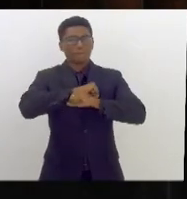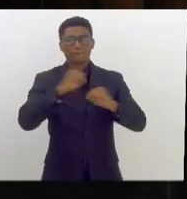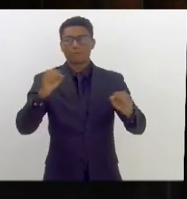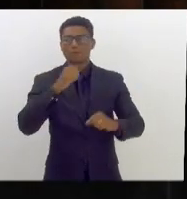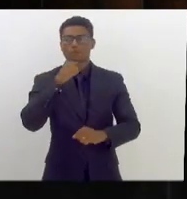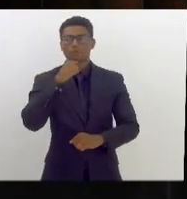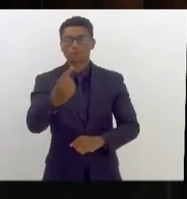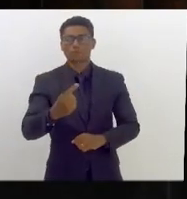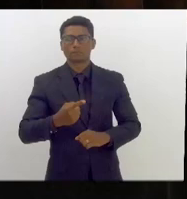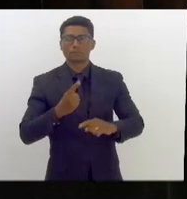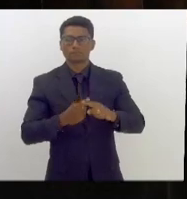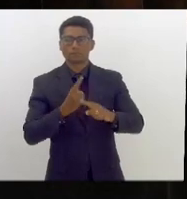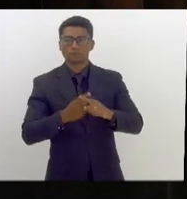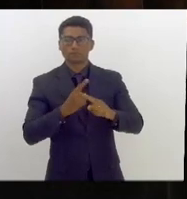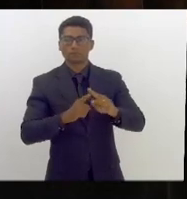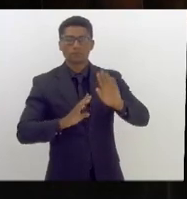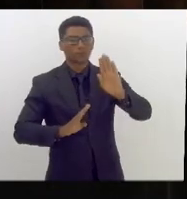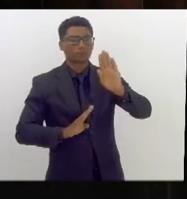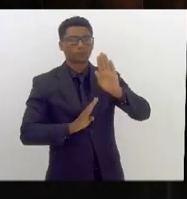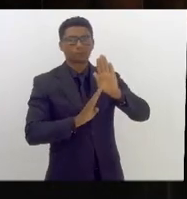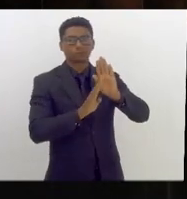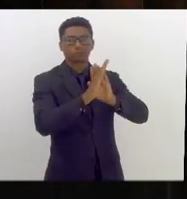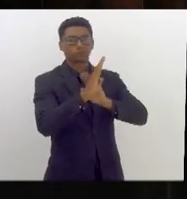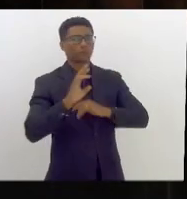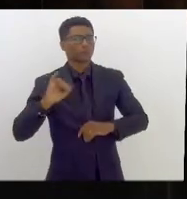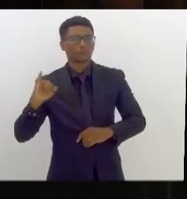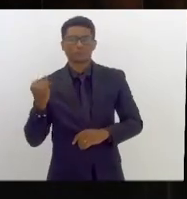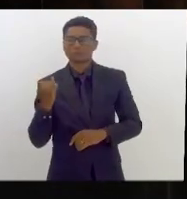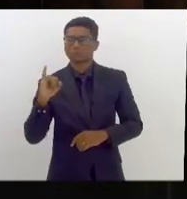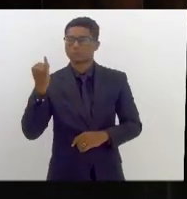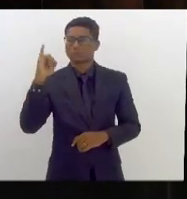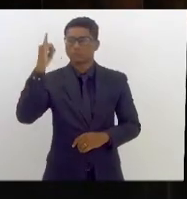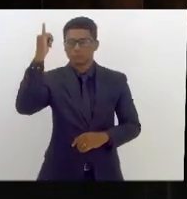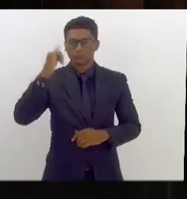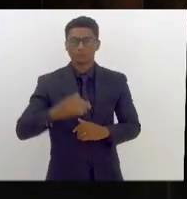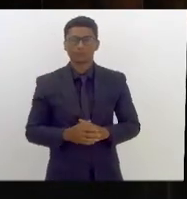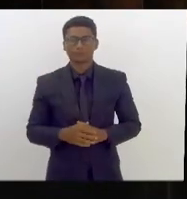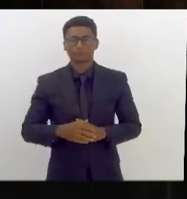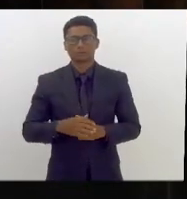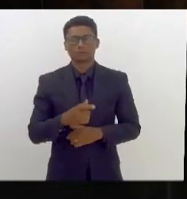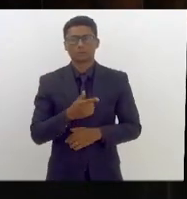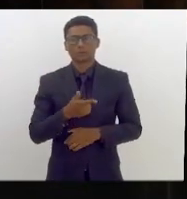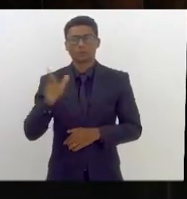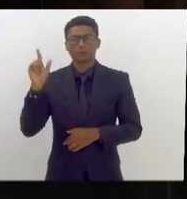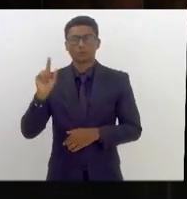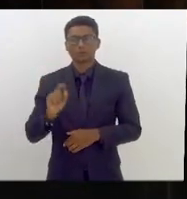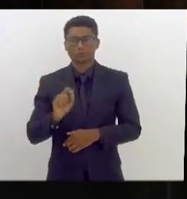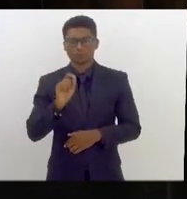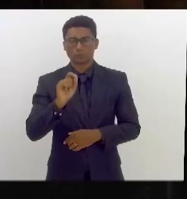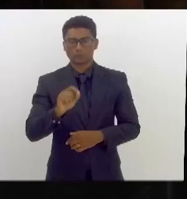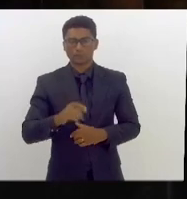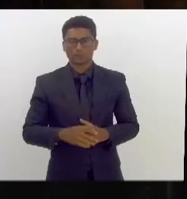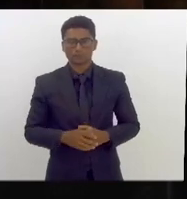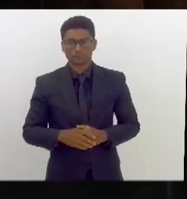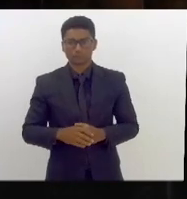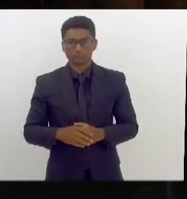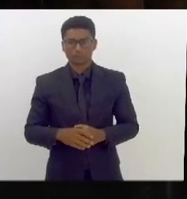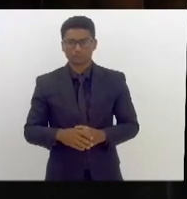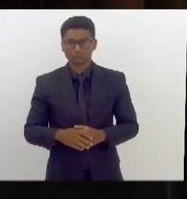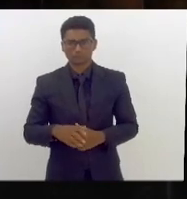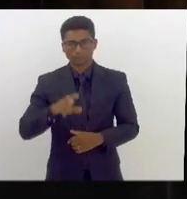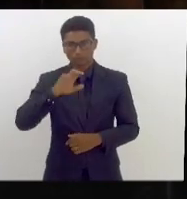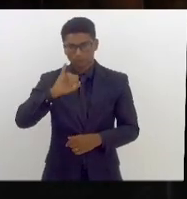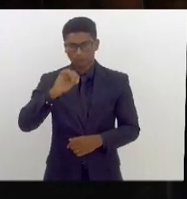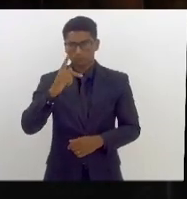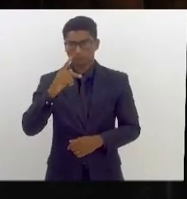pelo crescimento, a evolução dos juros que ela tem. Um outro elemento, que é, a partir do valor com o IPCA